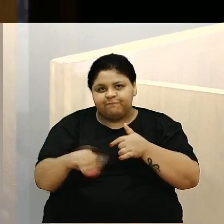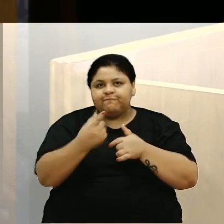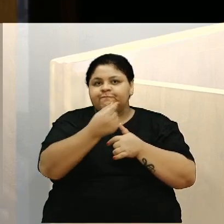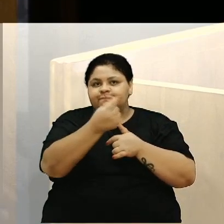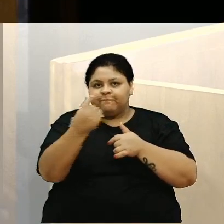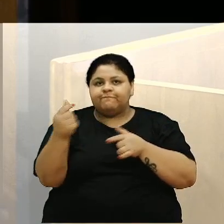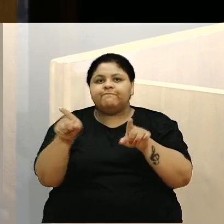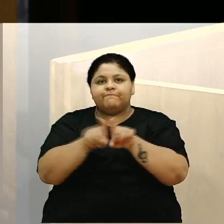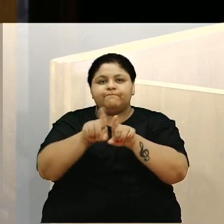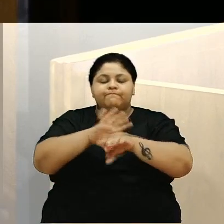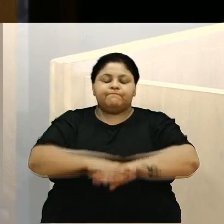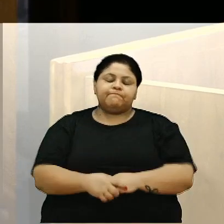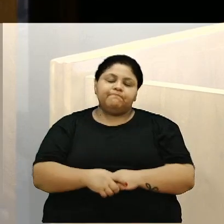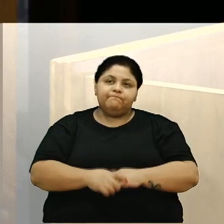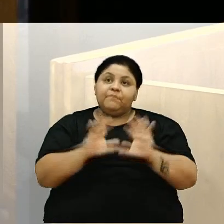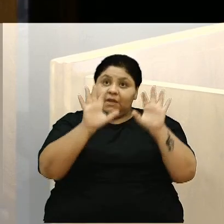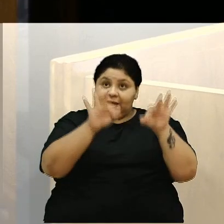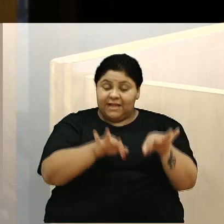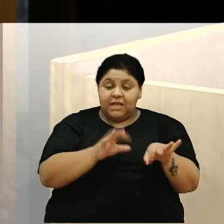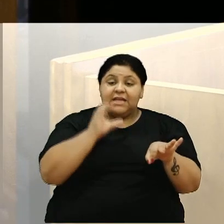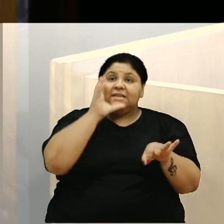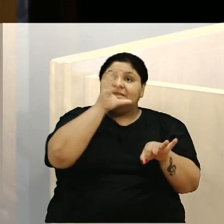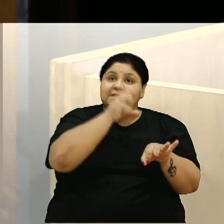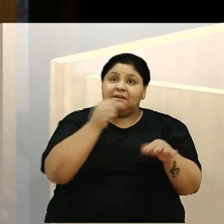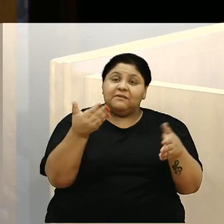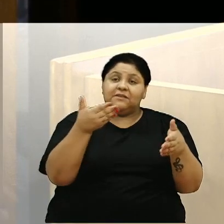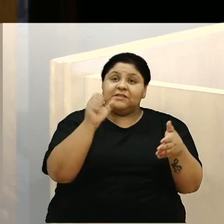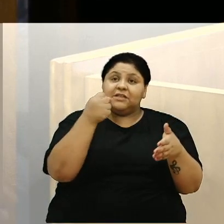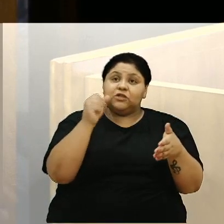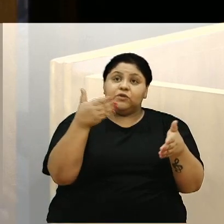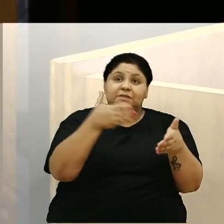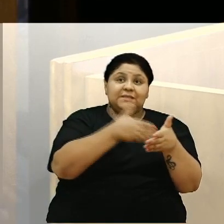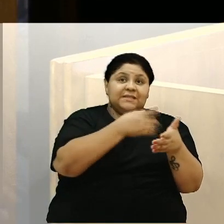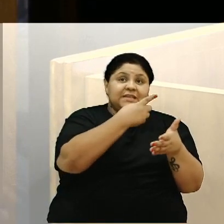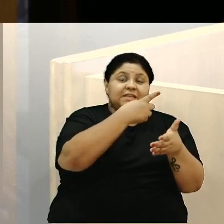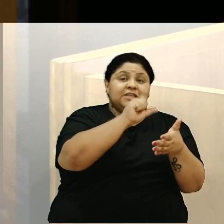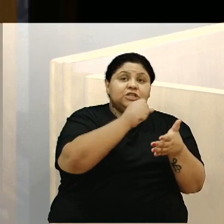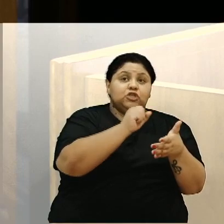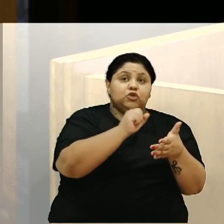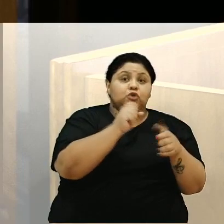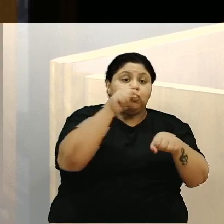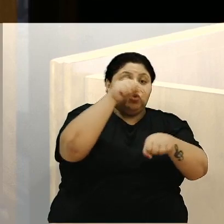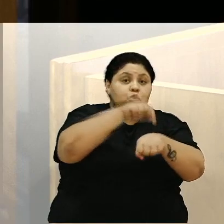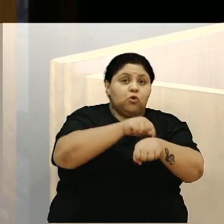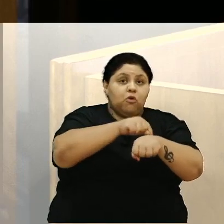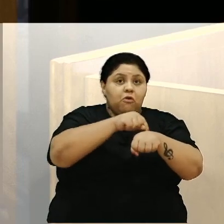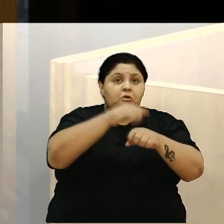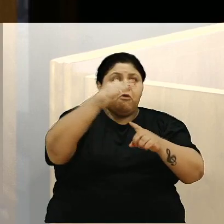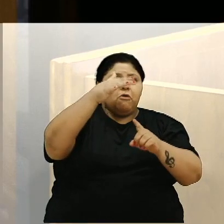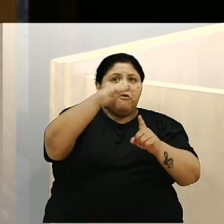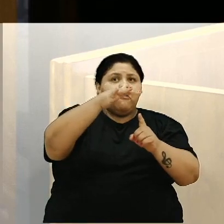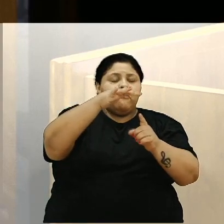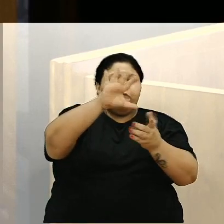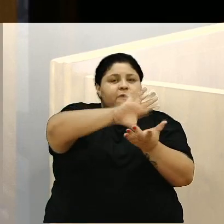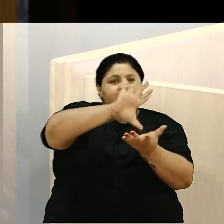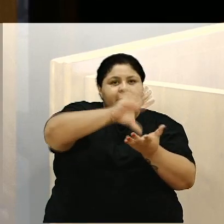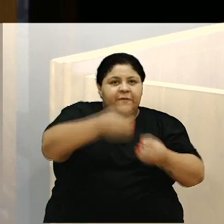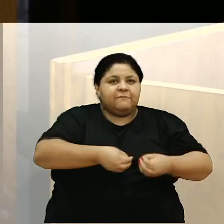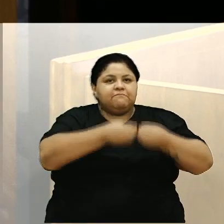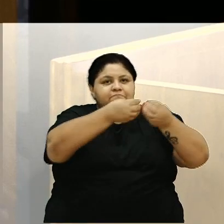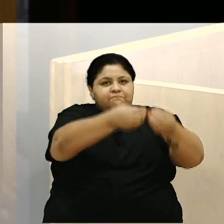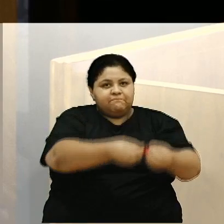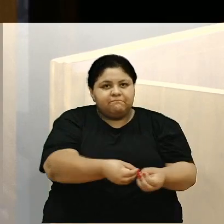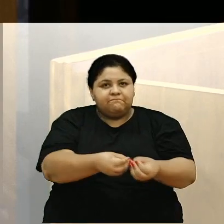sábado das 8 às 18 horas, vão à praça e doem. Mas quem não puder, poderá fazê-lo